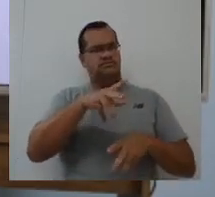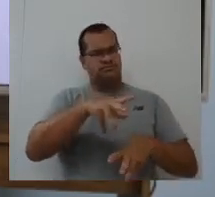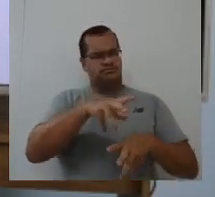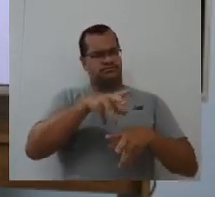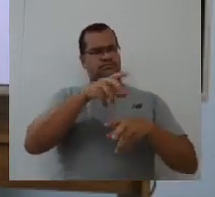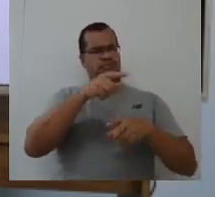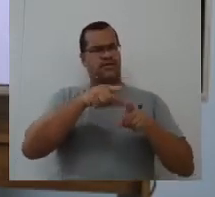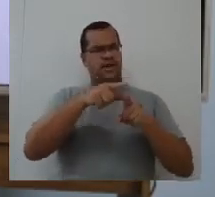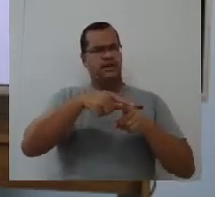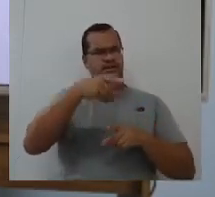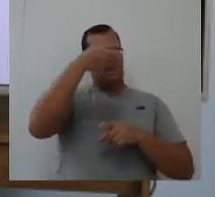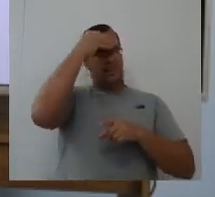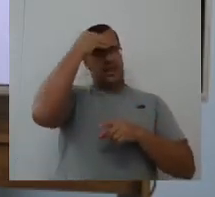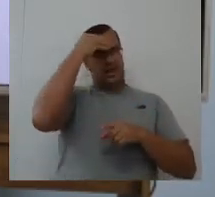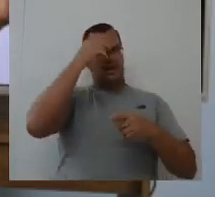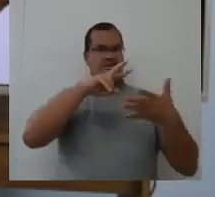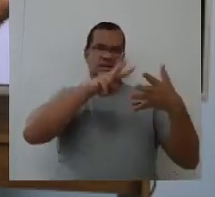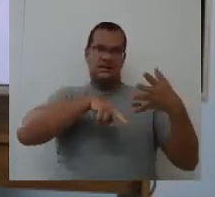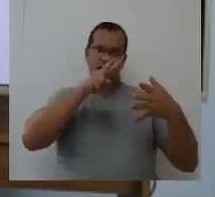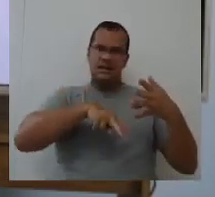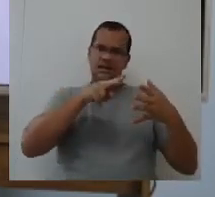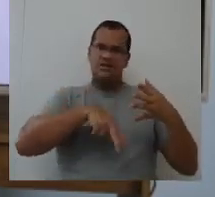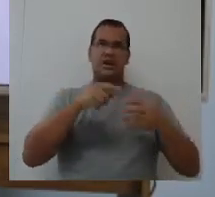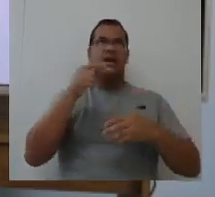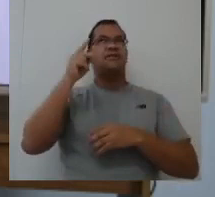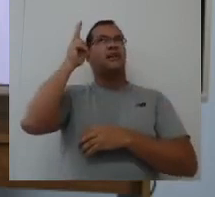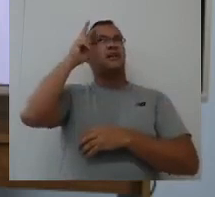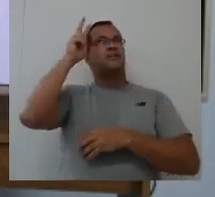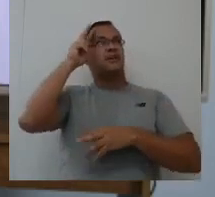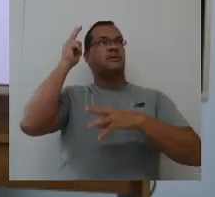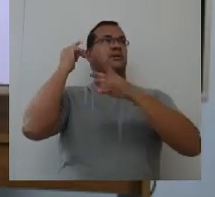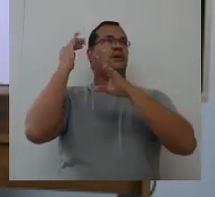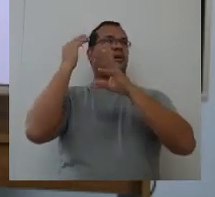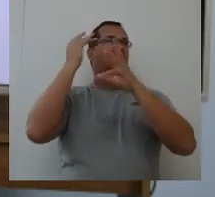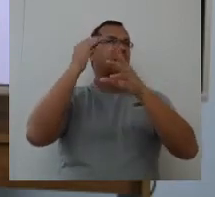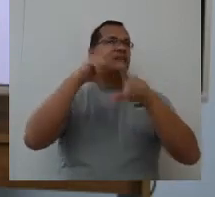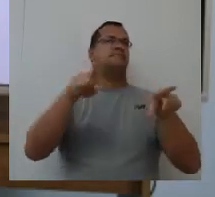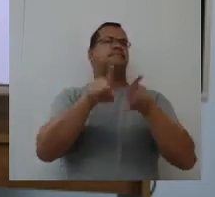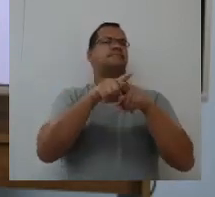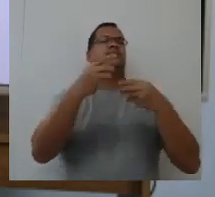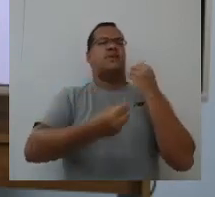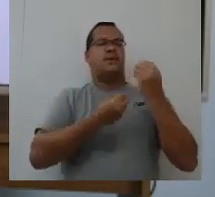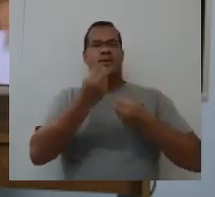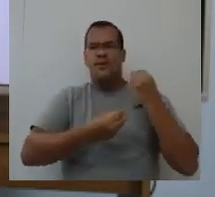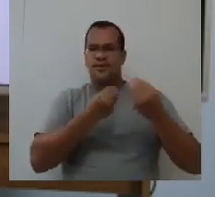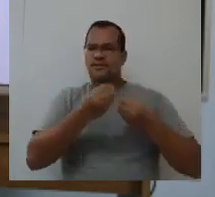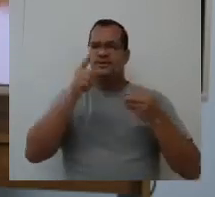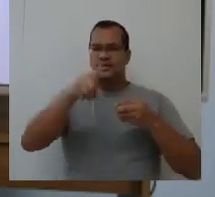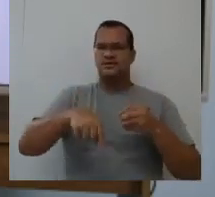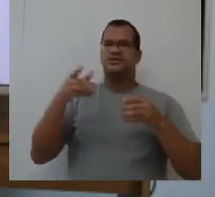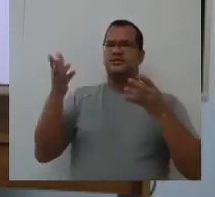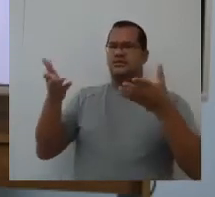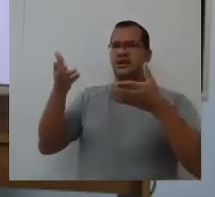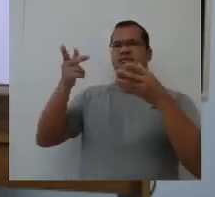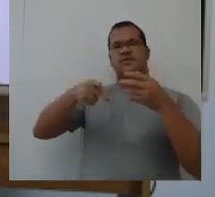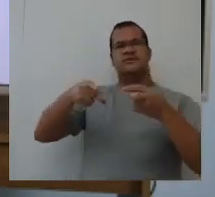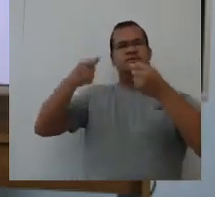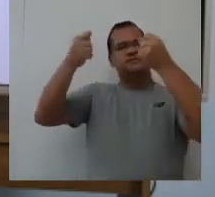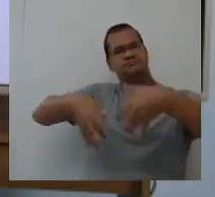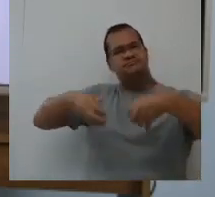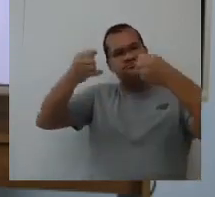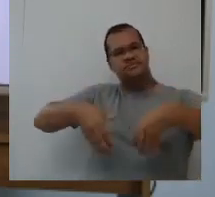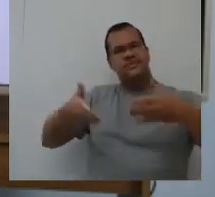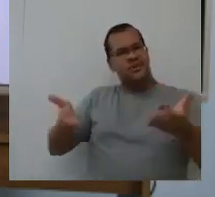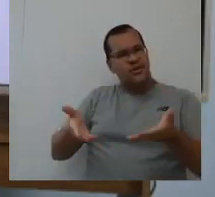conhecimento e à medida que estiver lendo essas questões, vão conseguir relembrar muito do que eu falei para vocês aqui